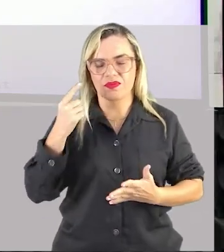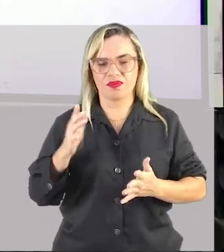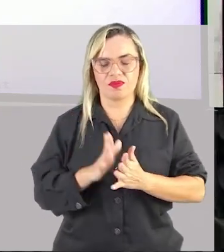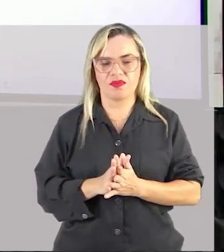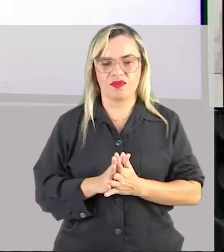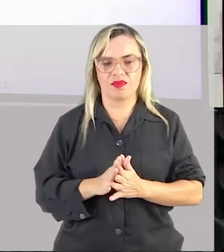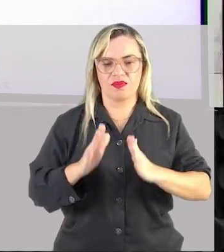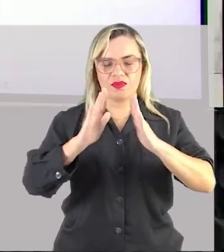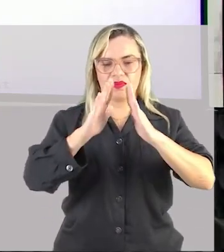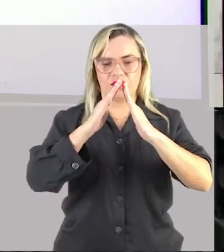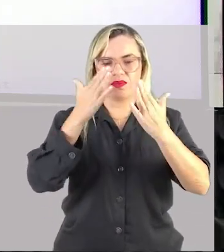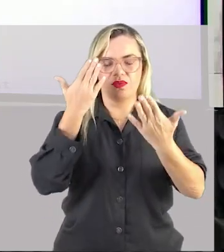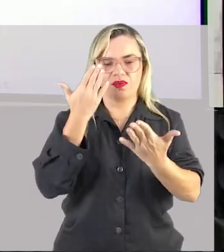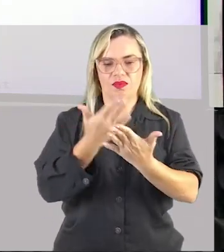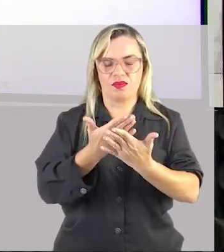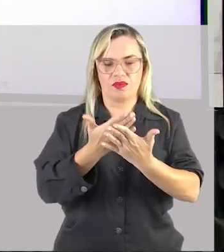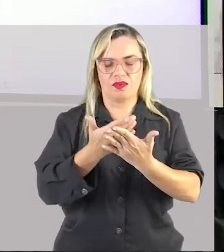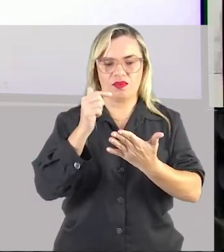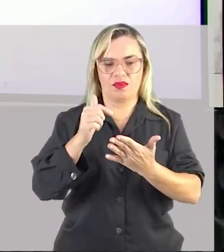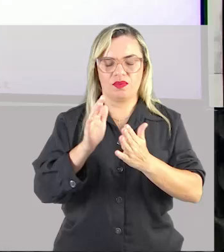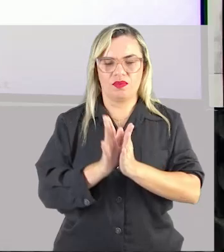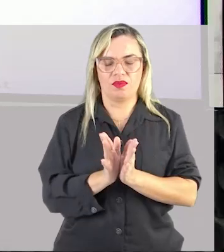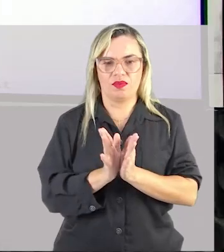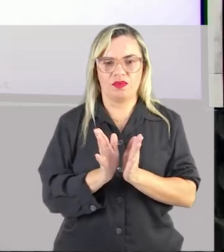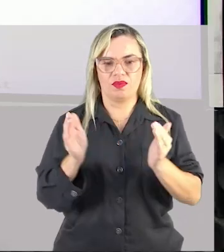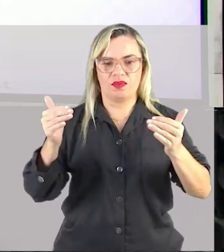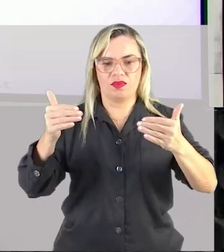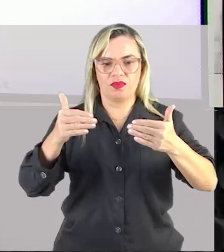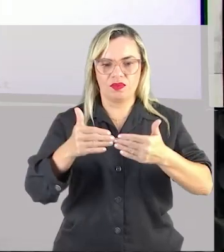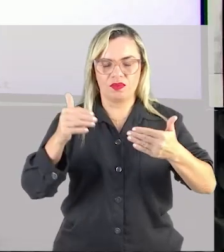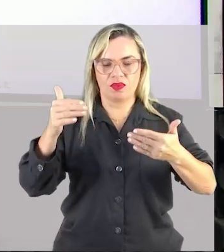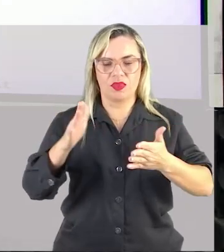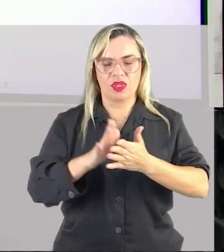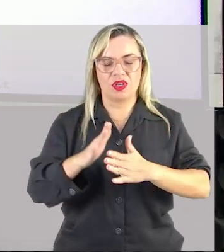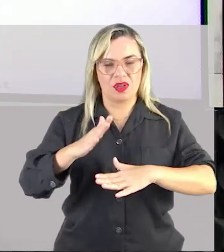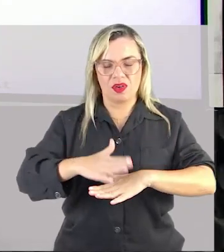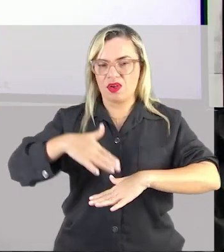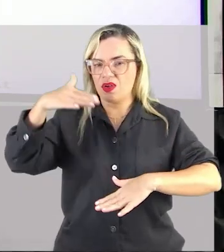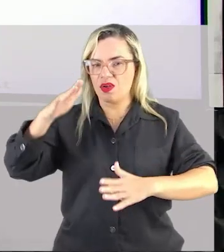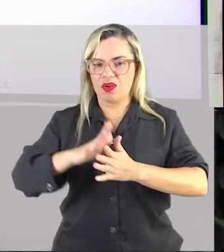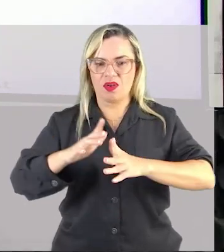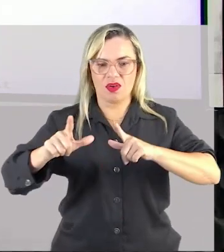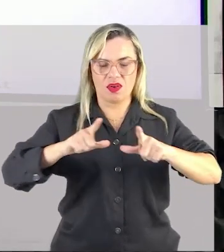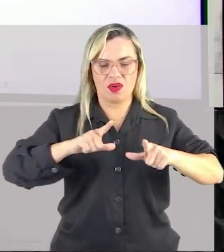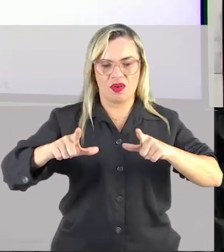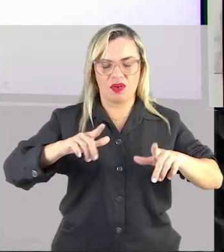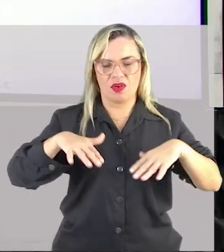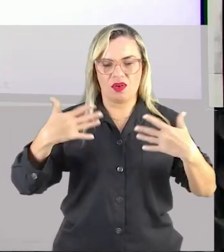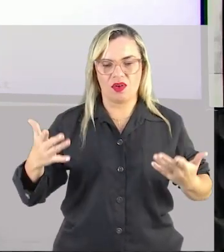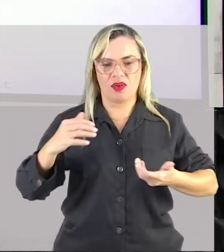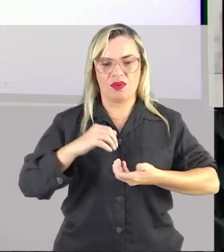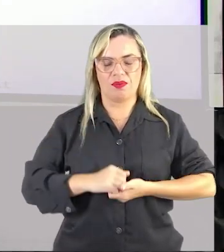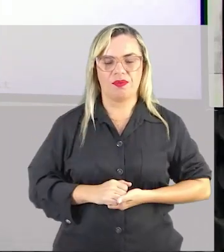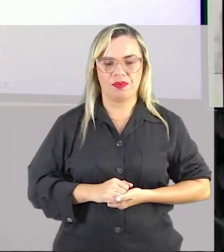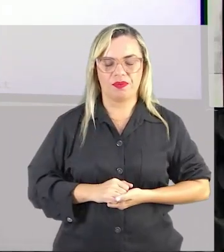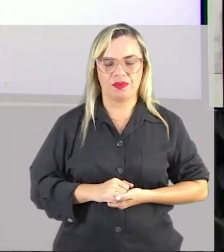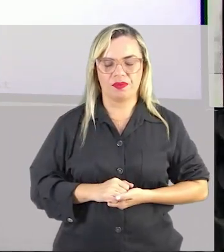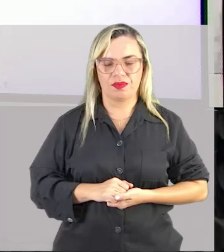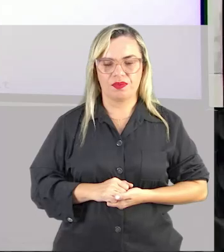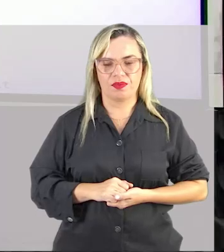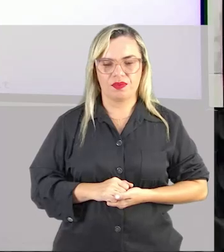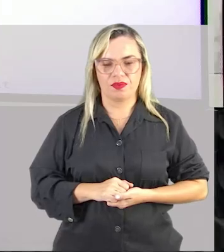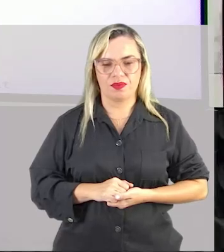Covid-19 aumentou o trabalho. Porque neste sistema não há lugar para a queja. Se